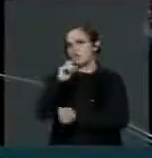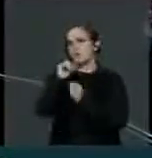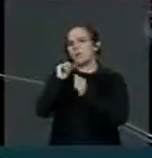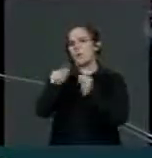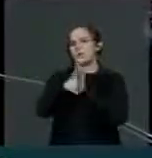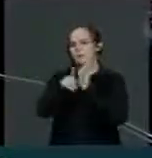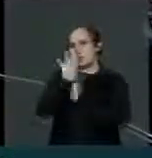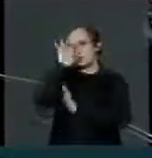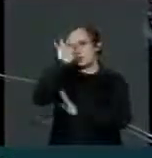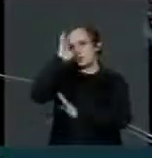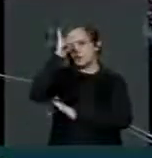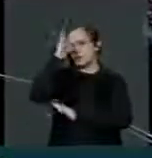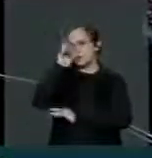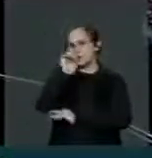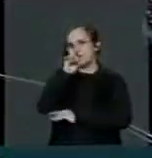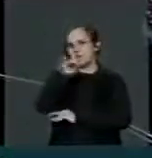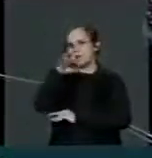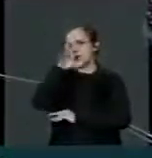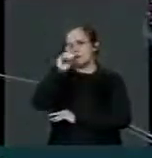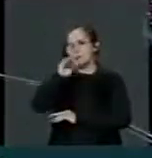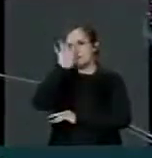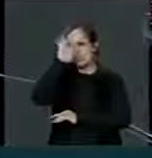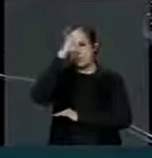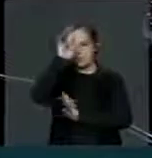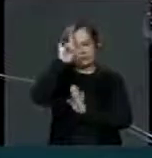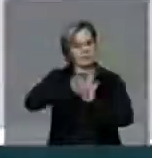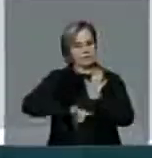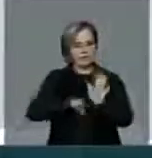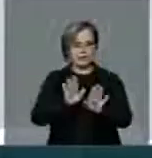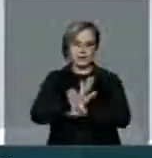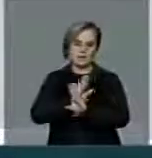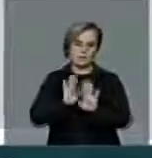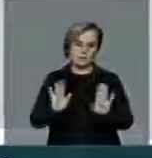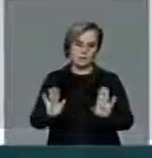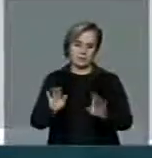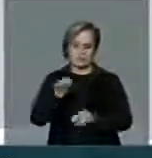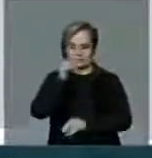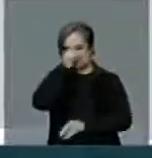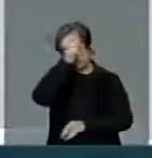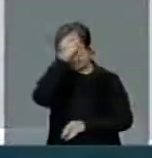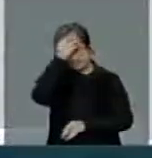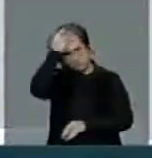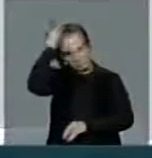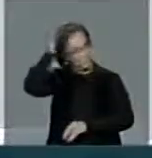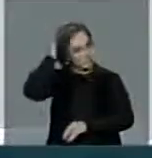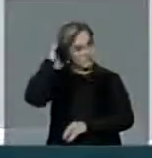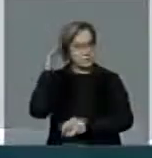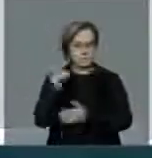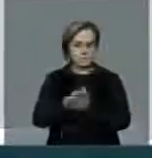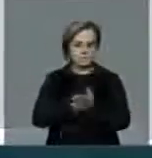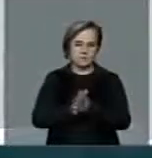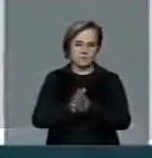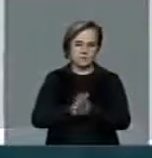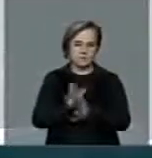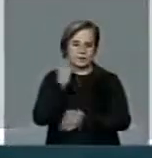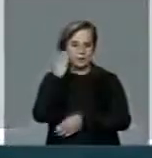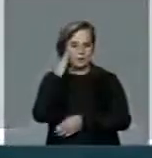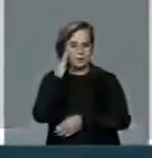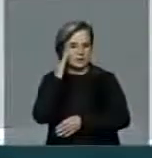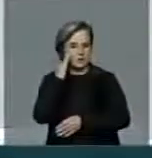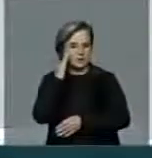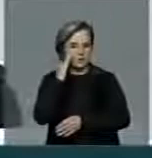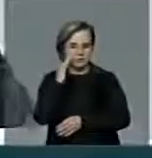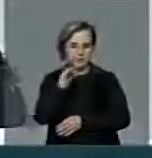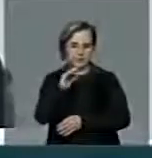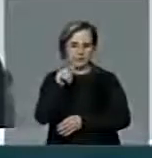Executivo em baixar decreto. Deputado, entendimento da Conselho Geral da União e da Casa Civil, da assessoria jurídica da Casa Civil,